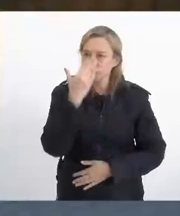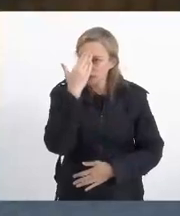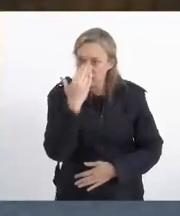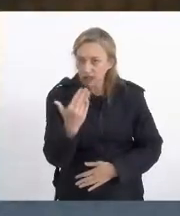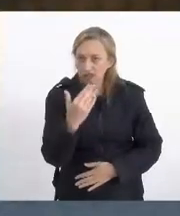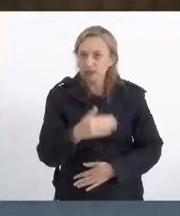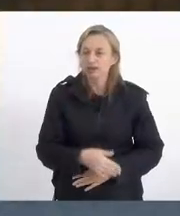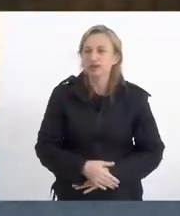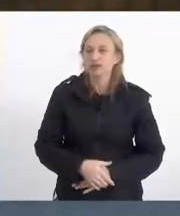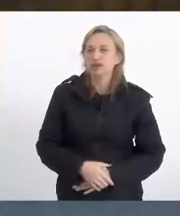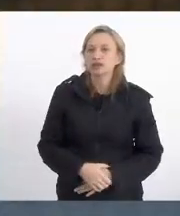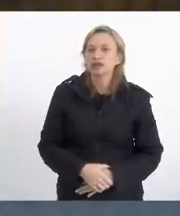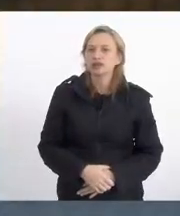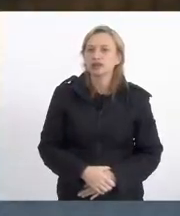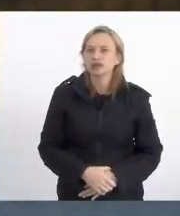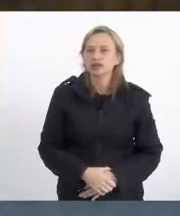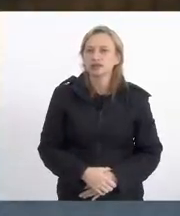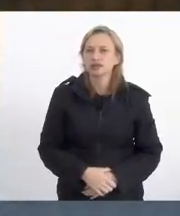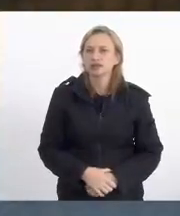Obrigado.